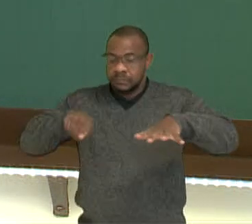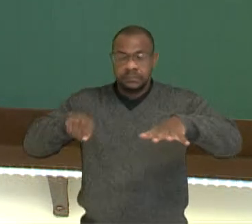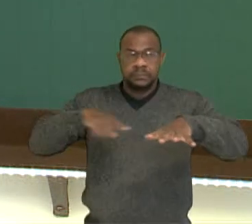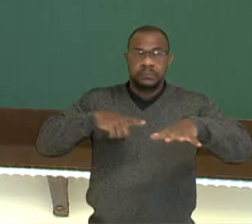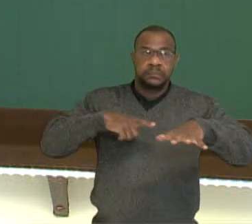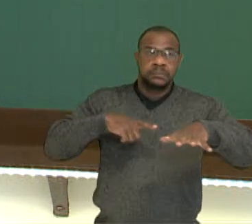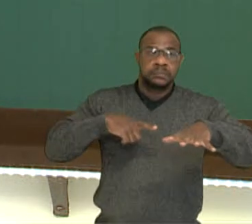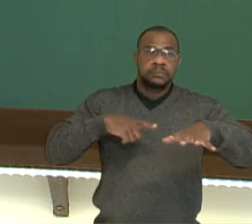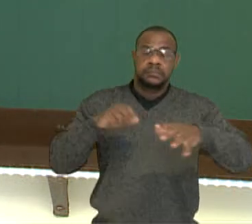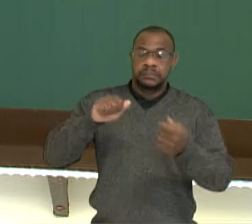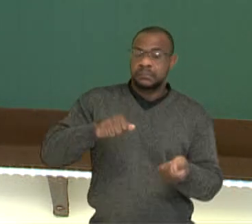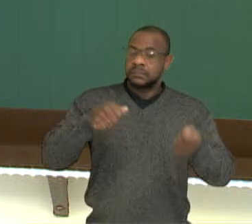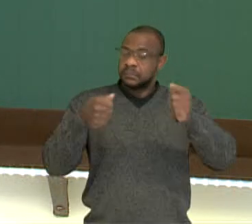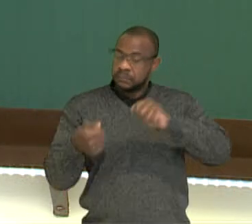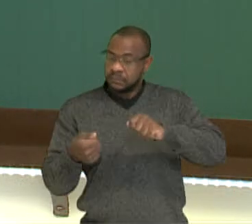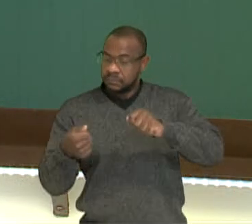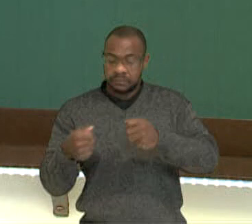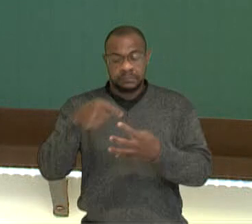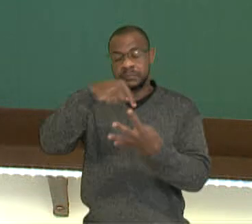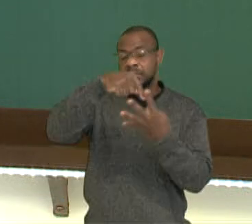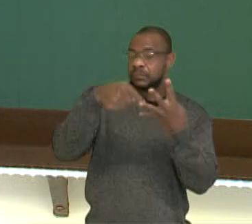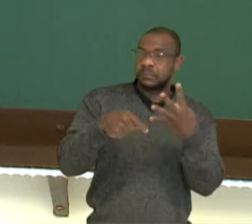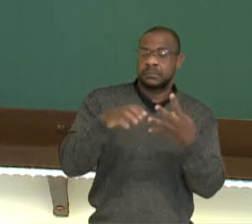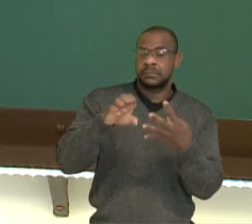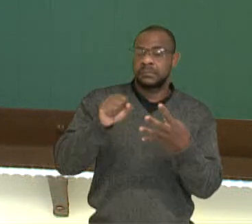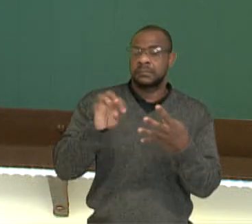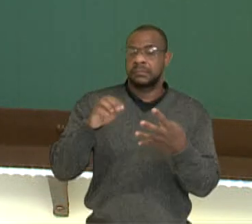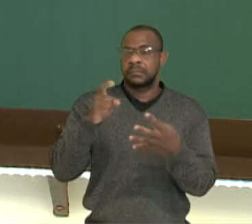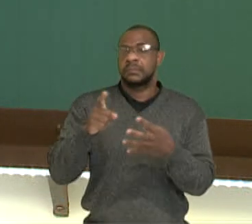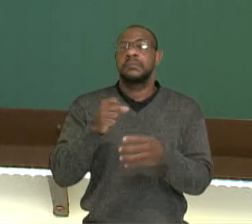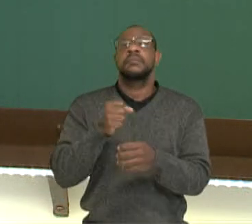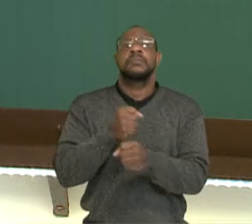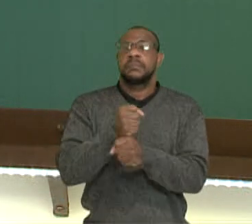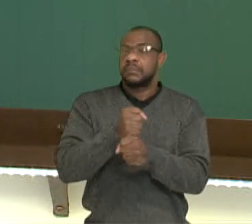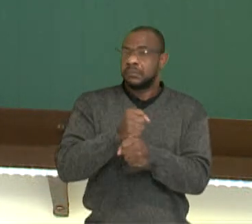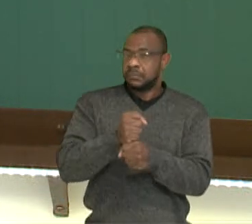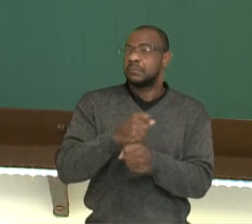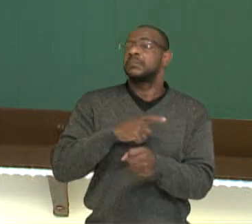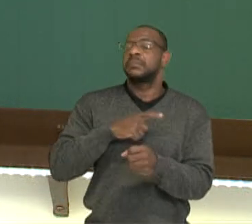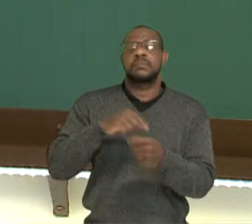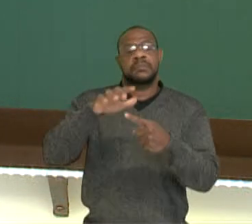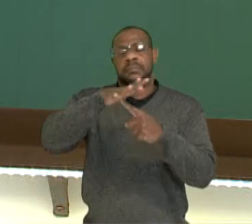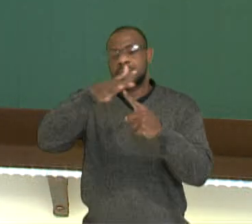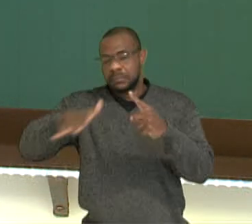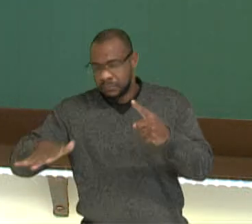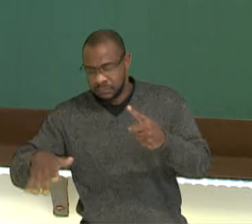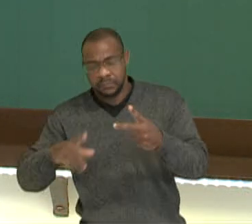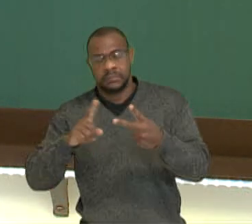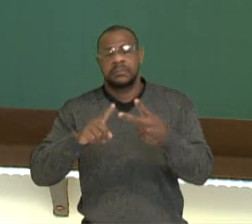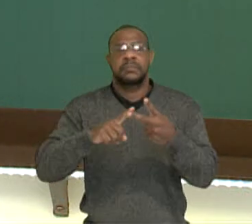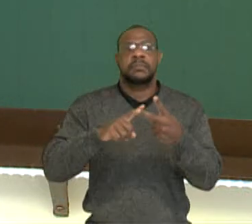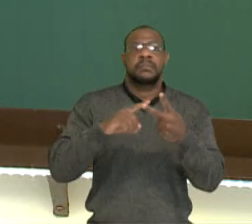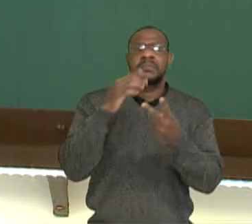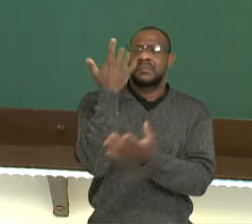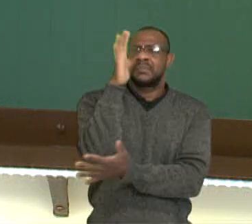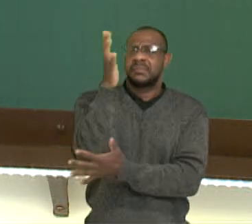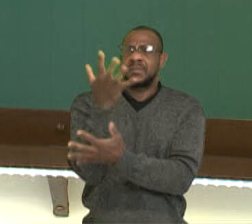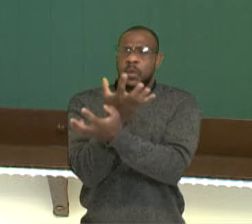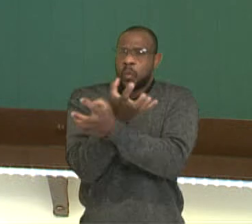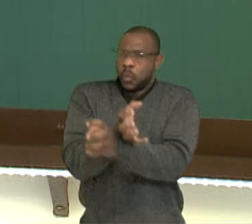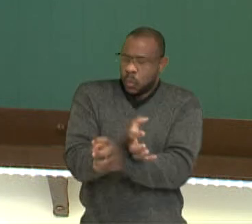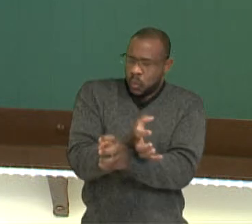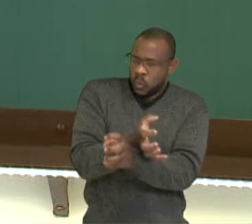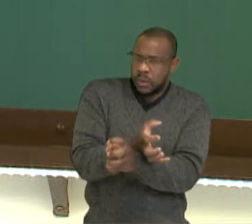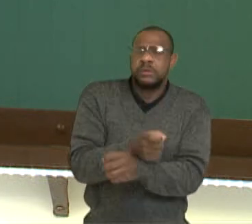de adaptação às 4 estações do ano, que vai perder as suas folhas no outono, a árvore vai parecer bastante seca